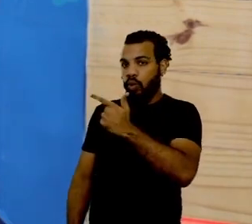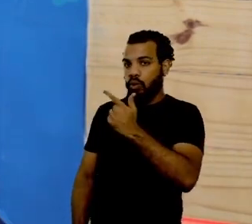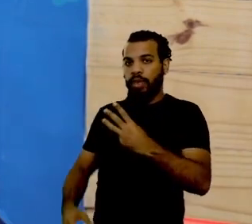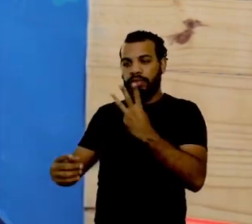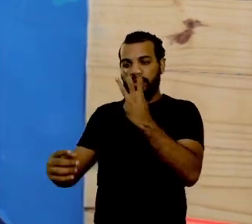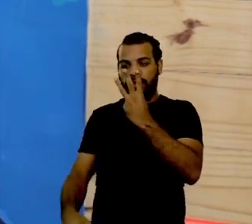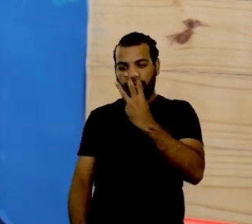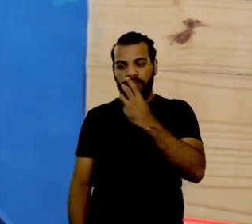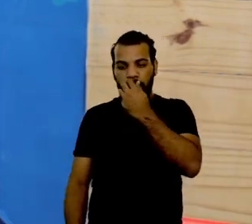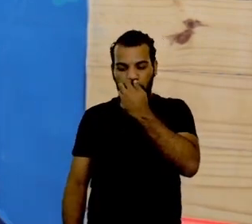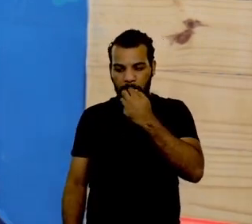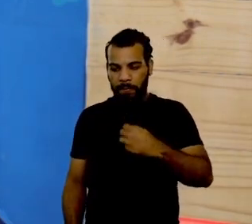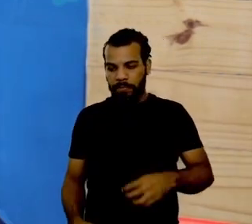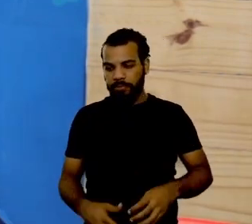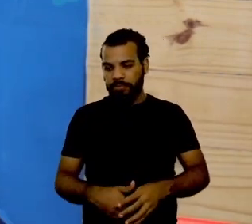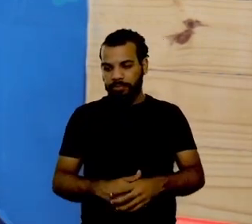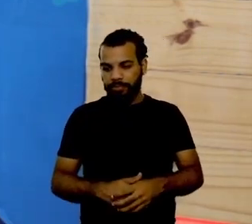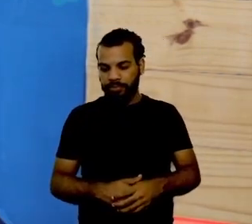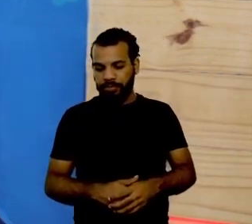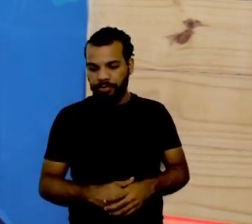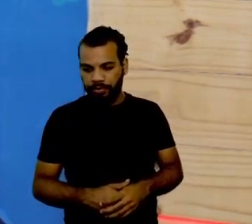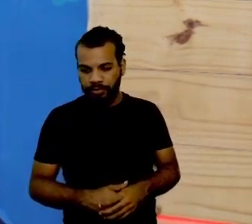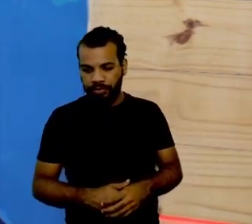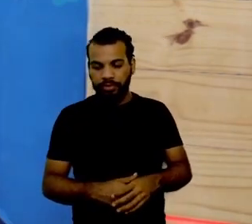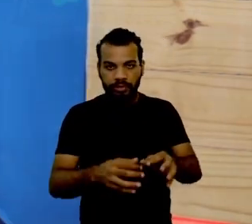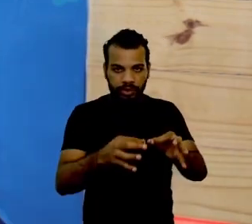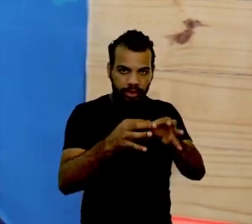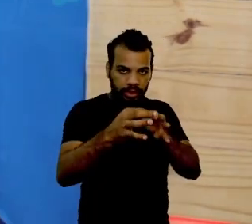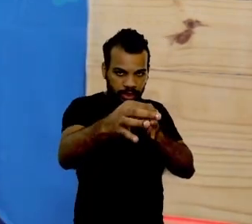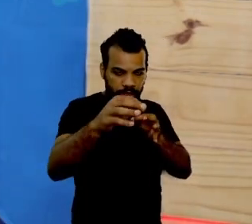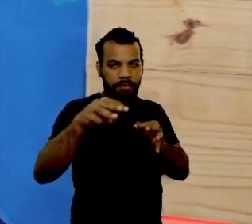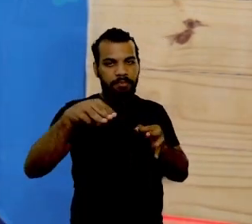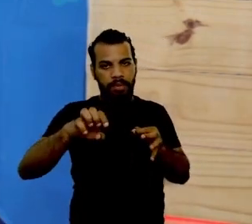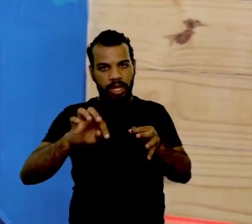3, respectivamente. Linear, metro,